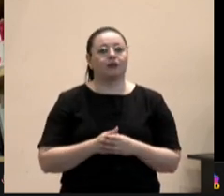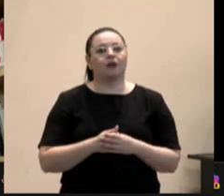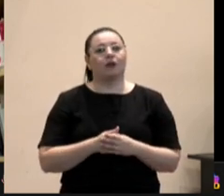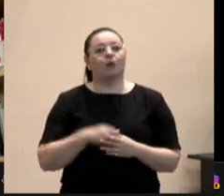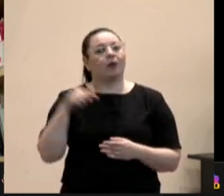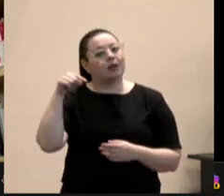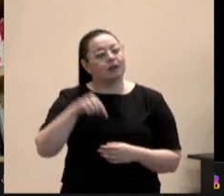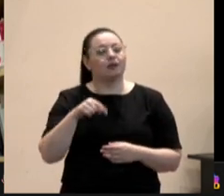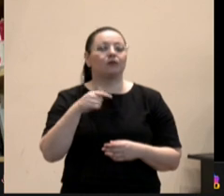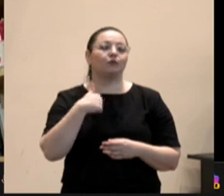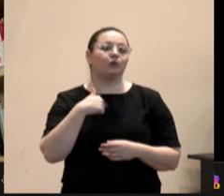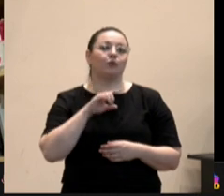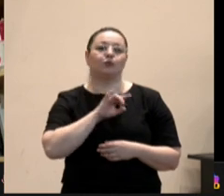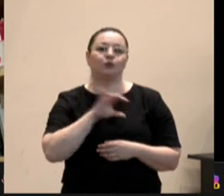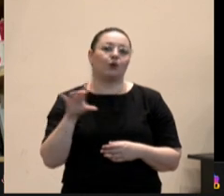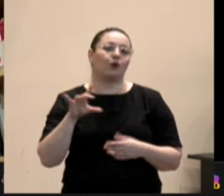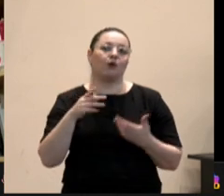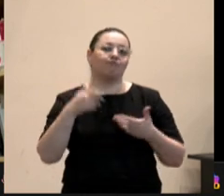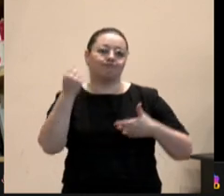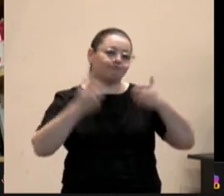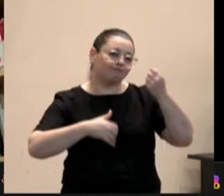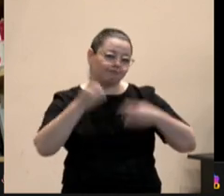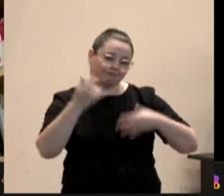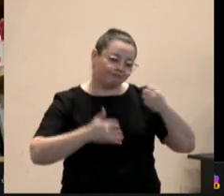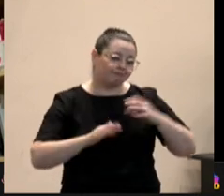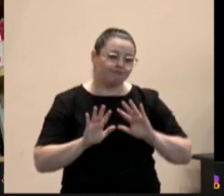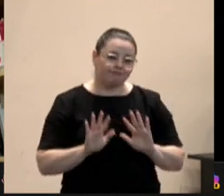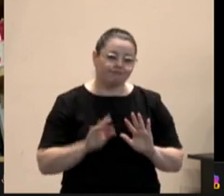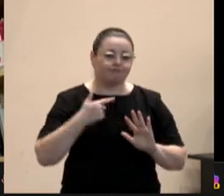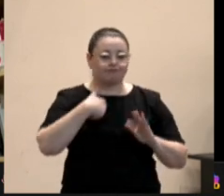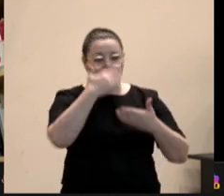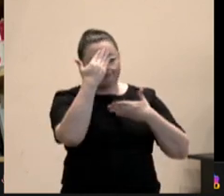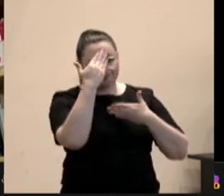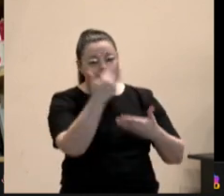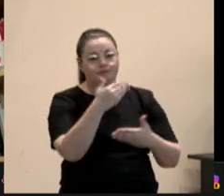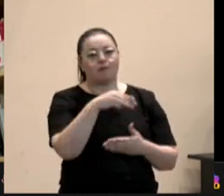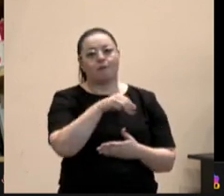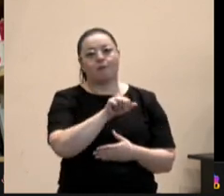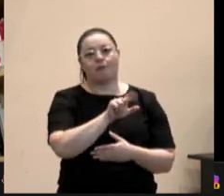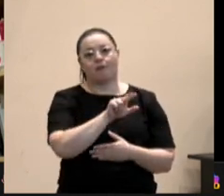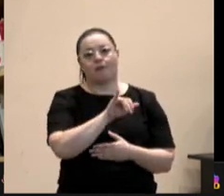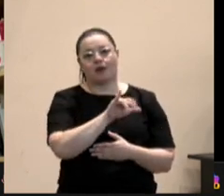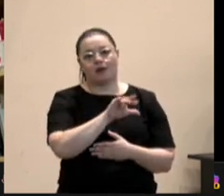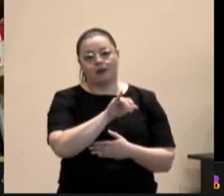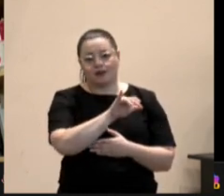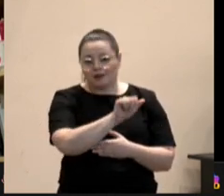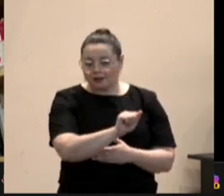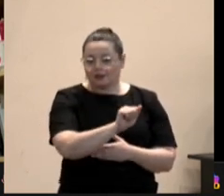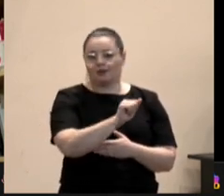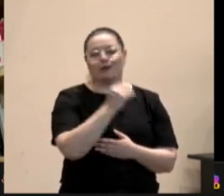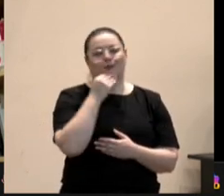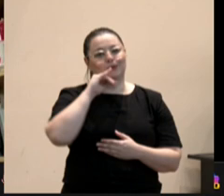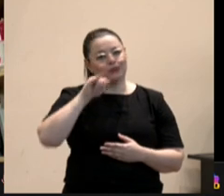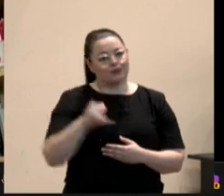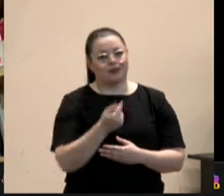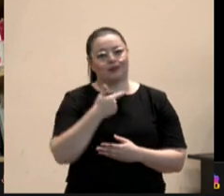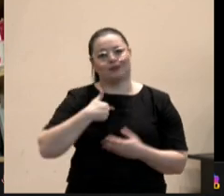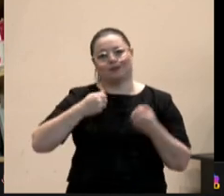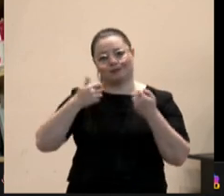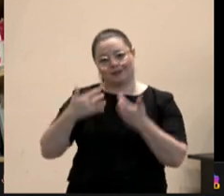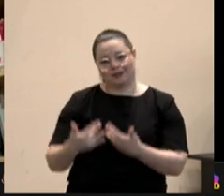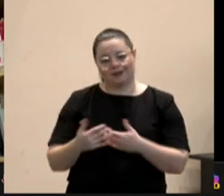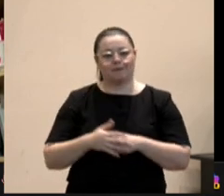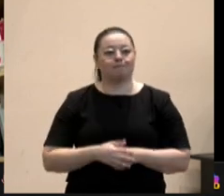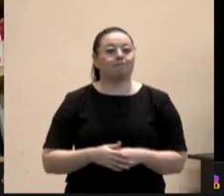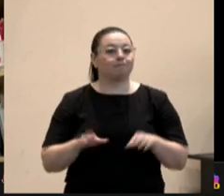quis demarcar essas questões. Agradeço, Marileia, né, a oportunidade, agradeço a tua mediação e